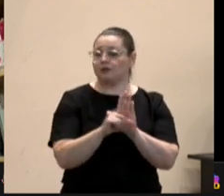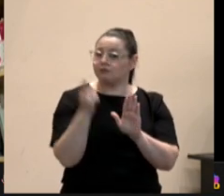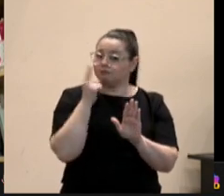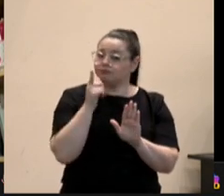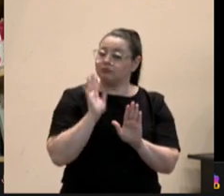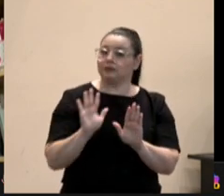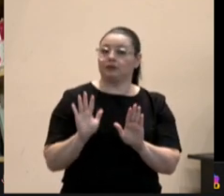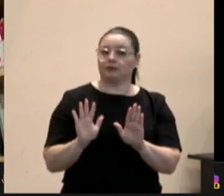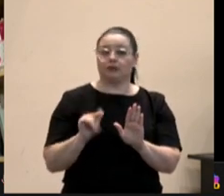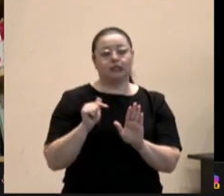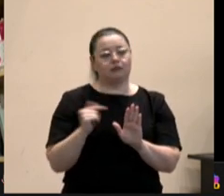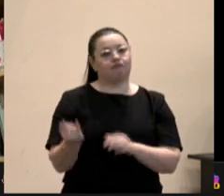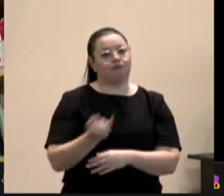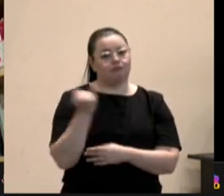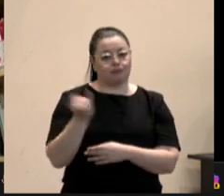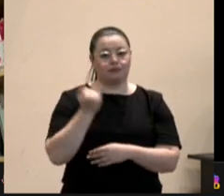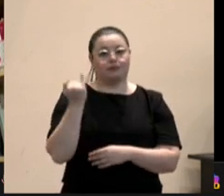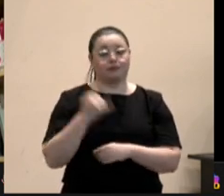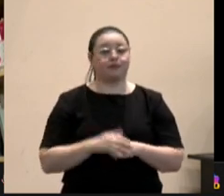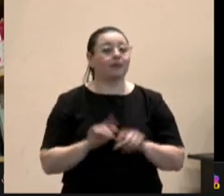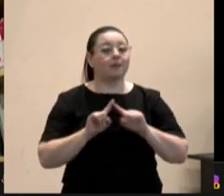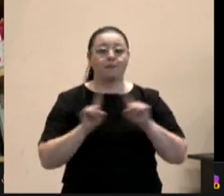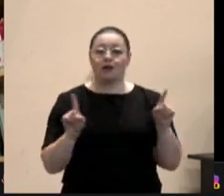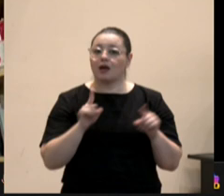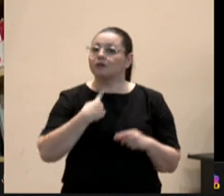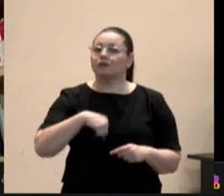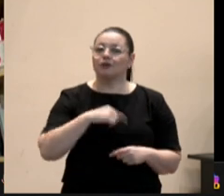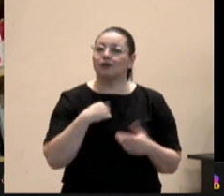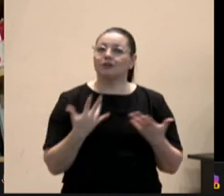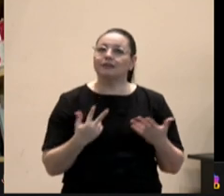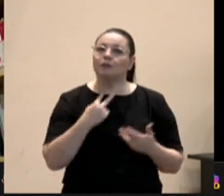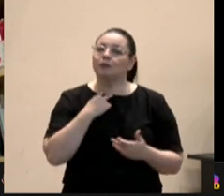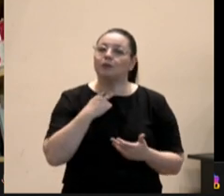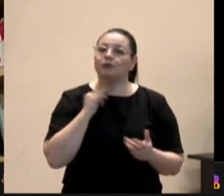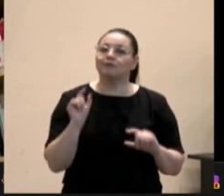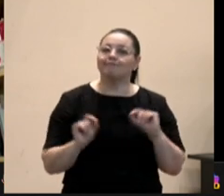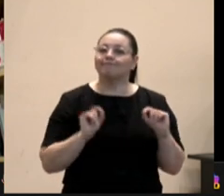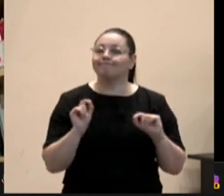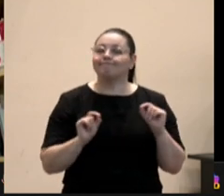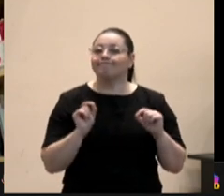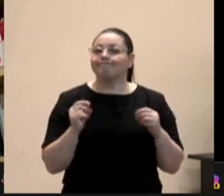isso é fundamental. Mas nós não podemos restringir